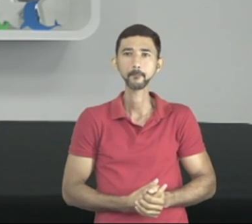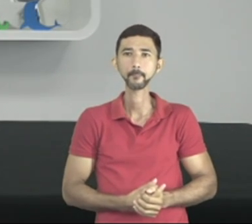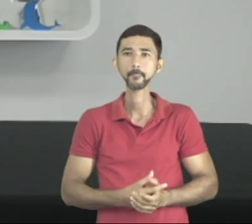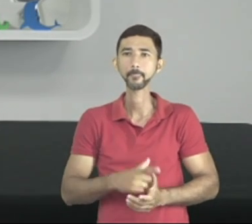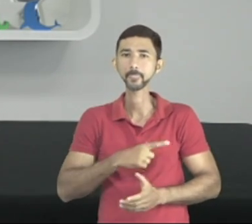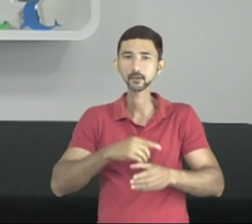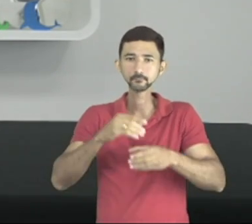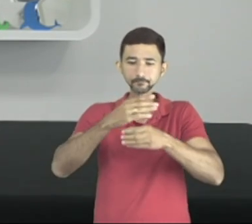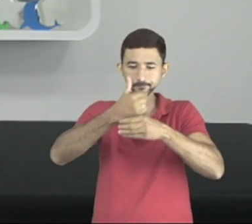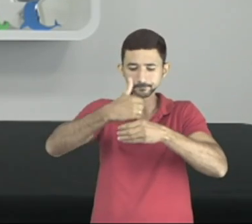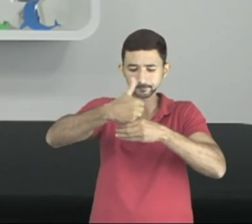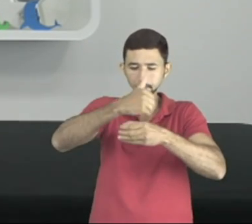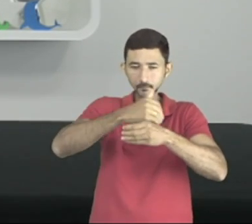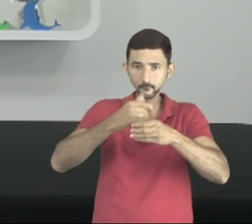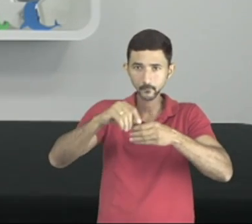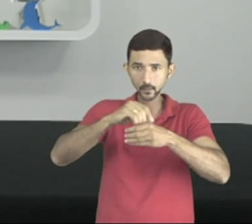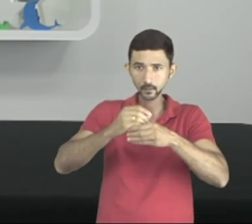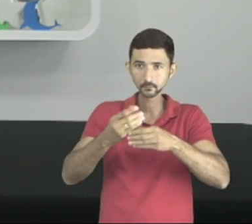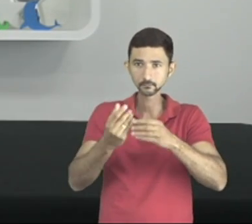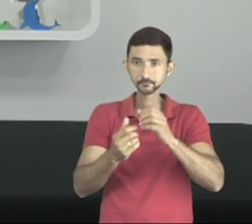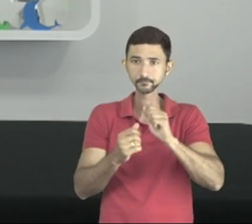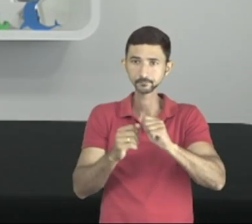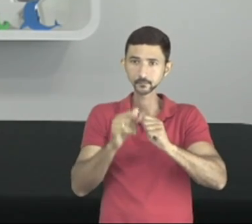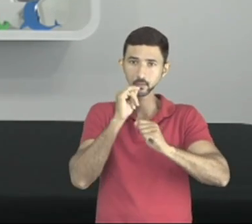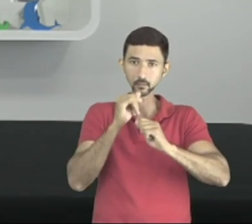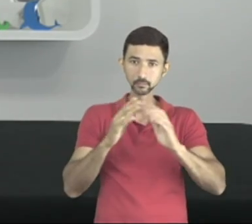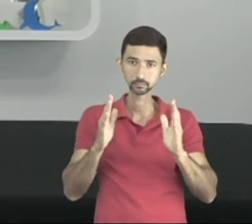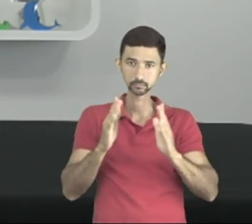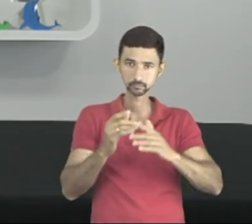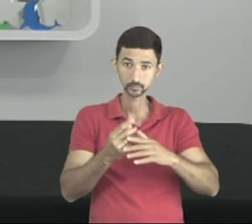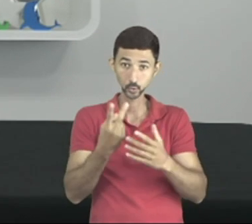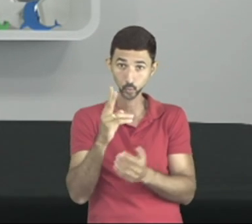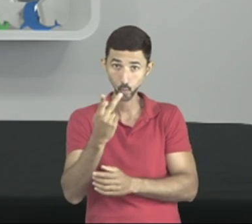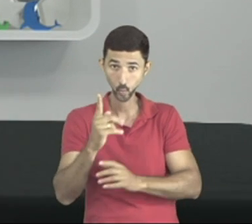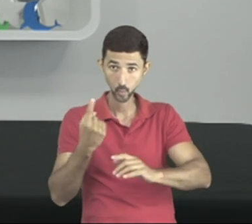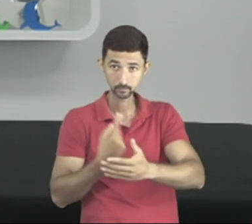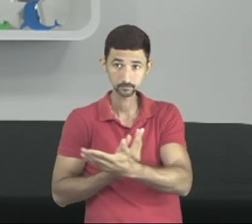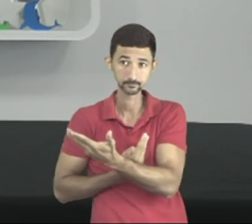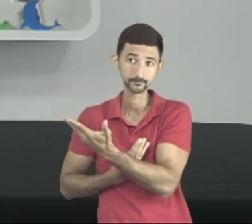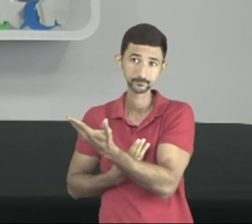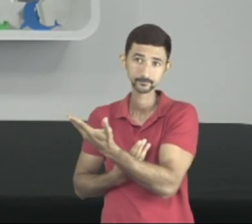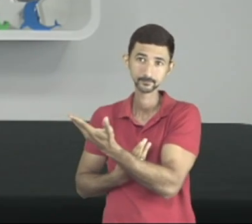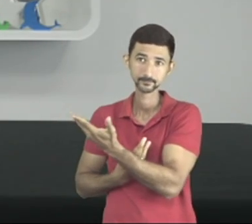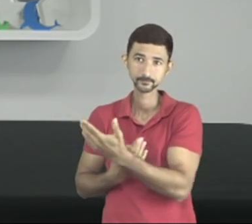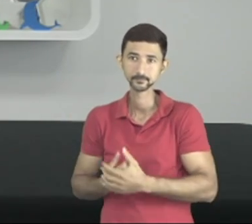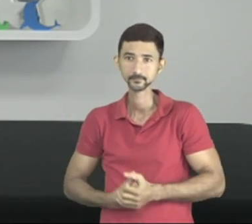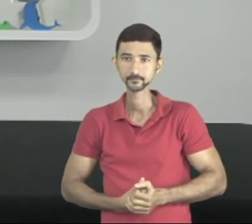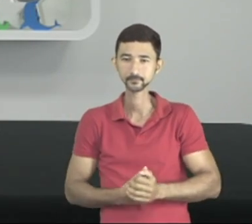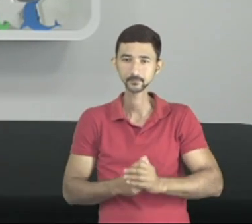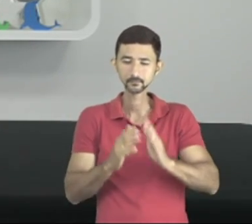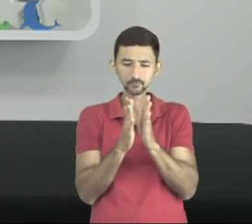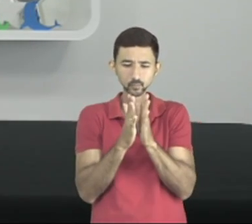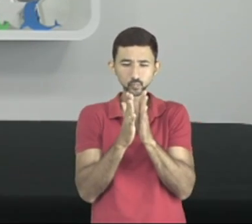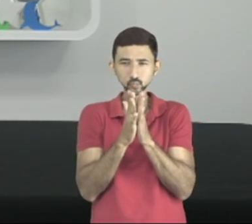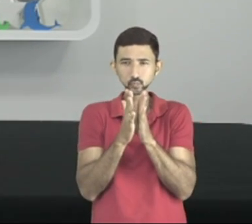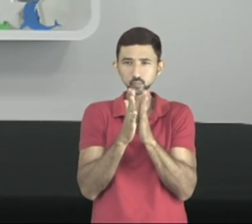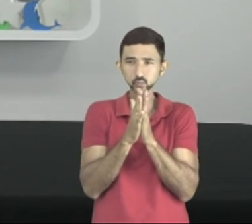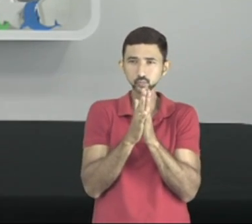Existe espaço entre as partículas. Está aqui uma partícula, está aqui outra. Duas partículas. Se esse espaço é pequeno,